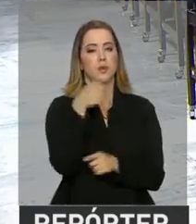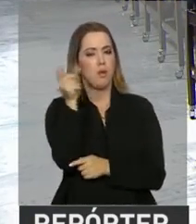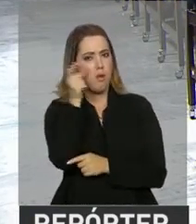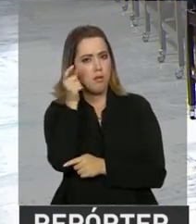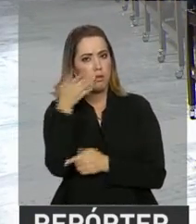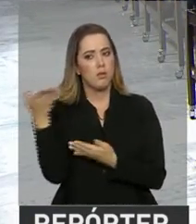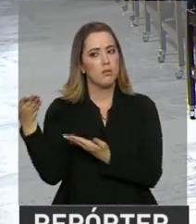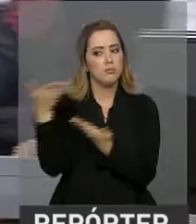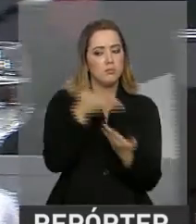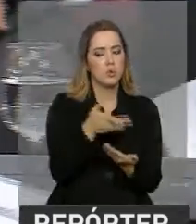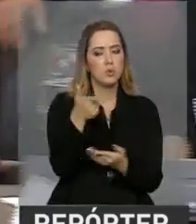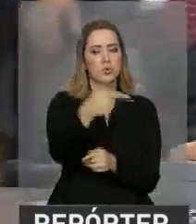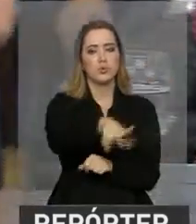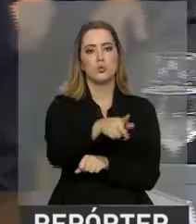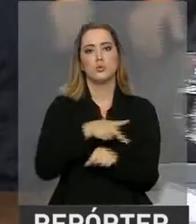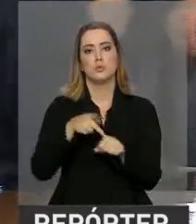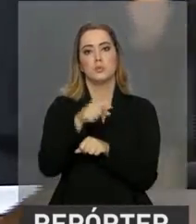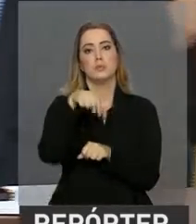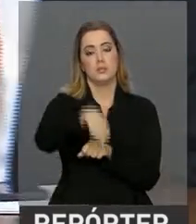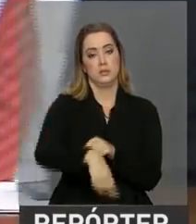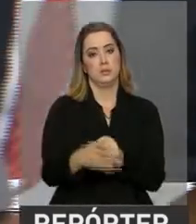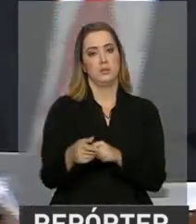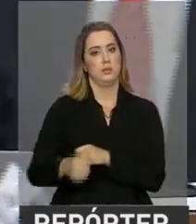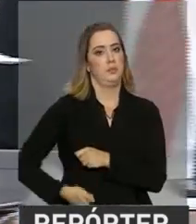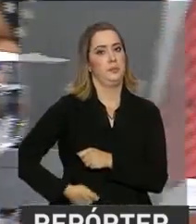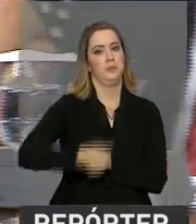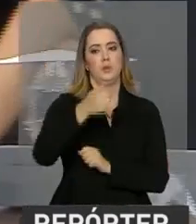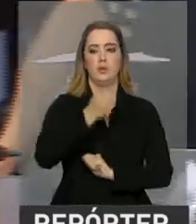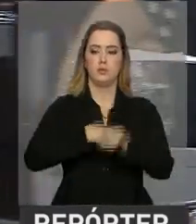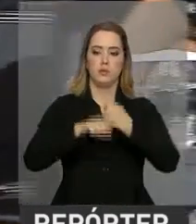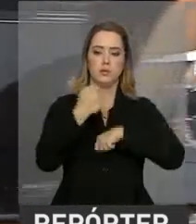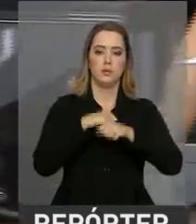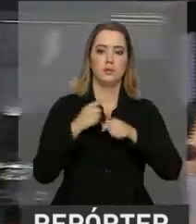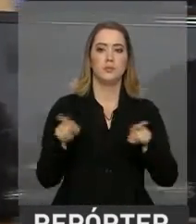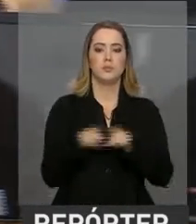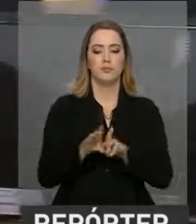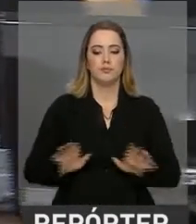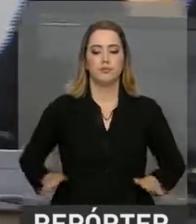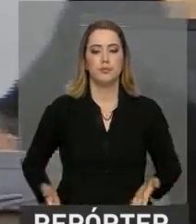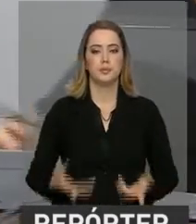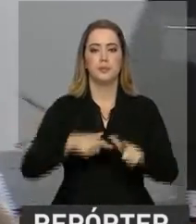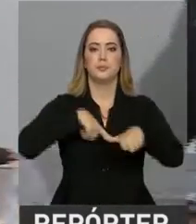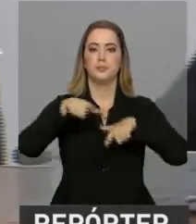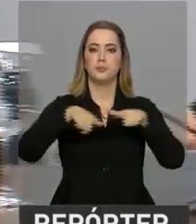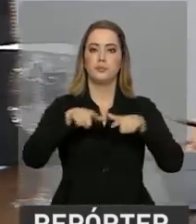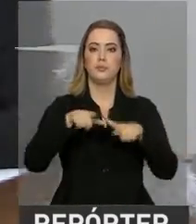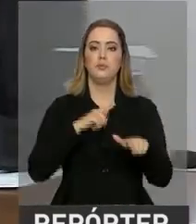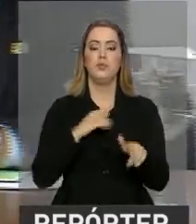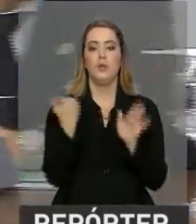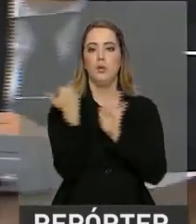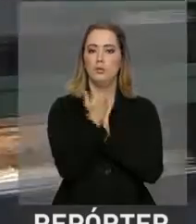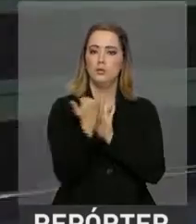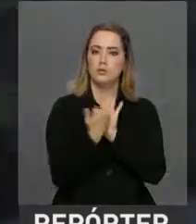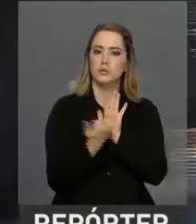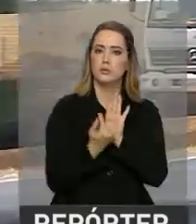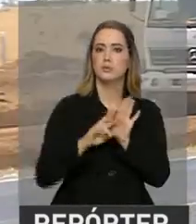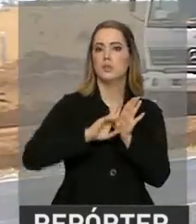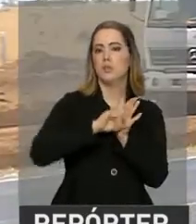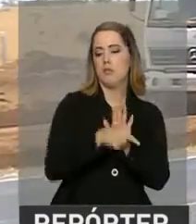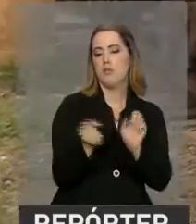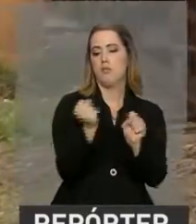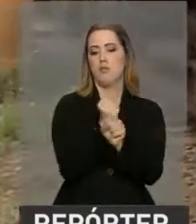também do exterior para dinamizar a economia nacional e gerar empregos a carteira de projetos envolve